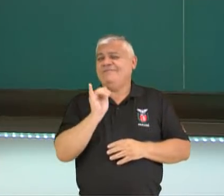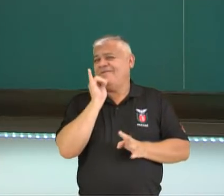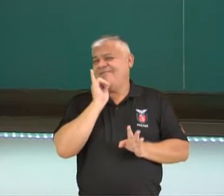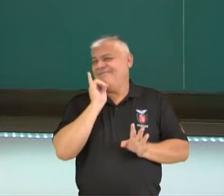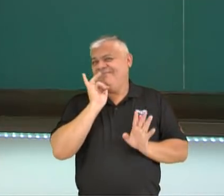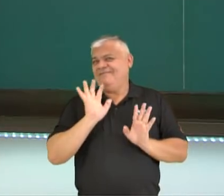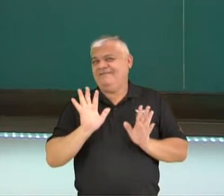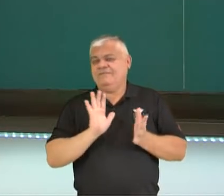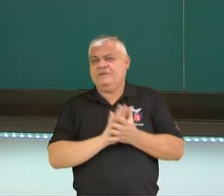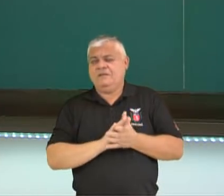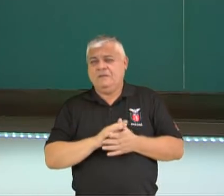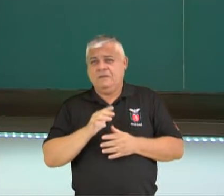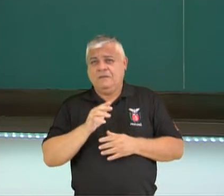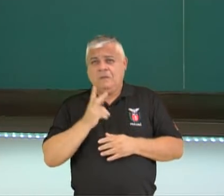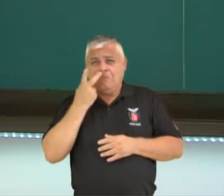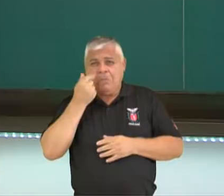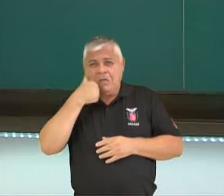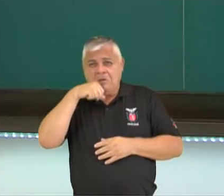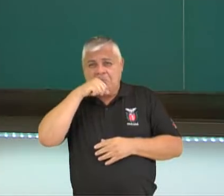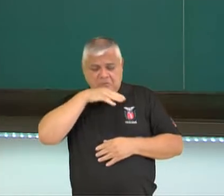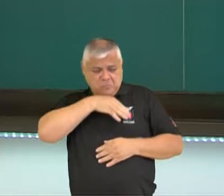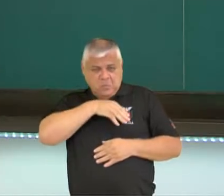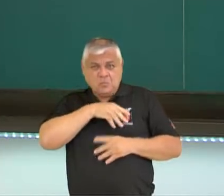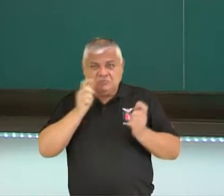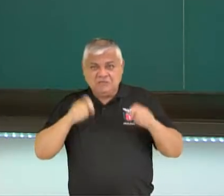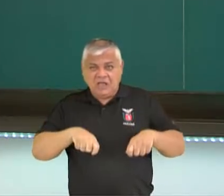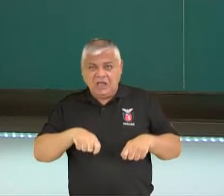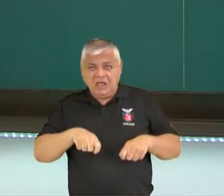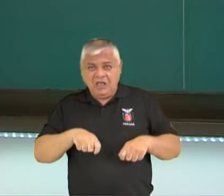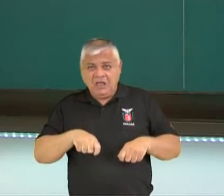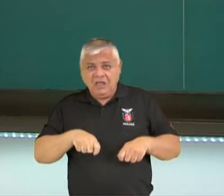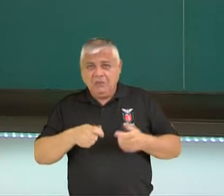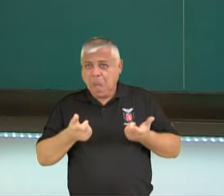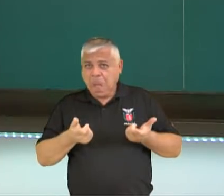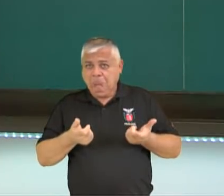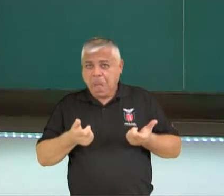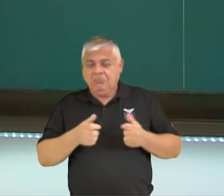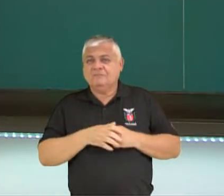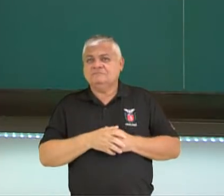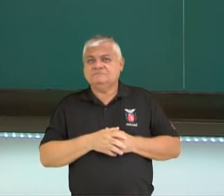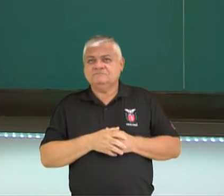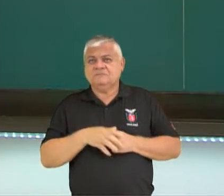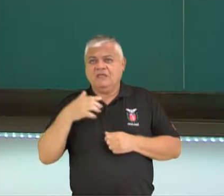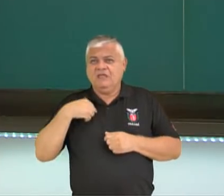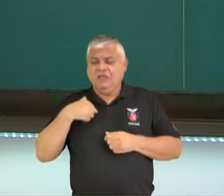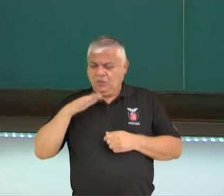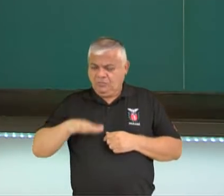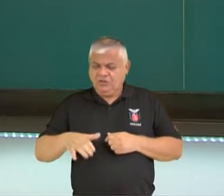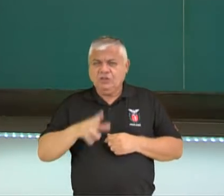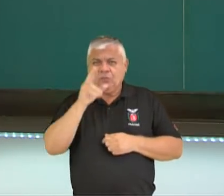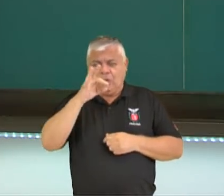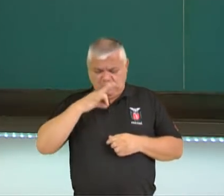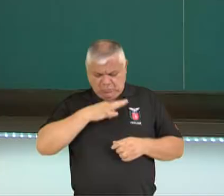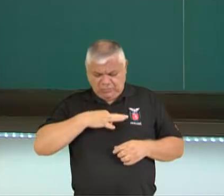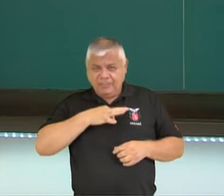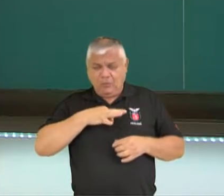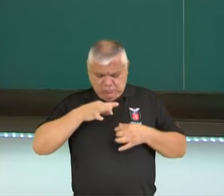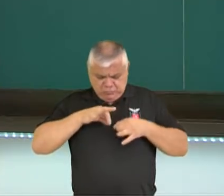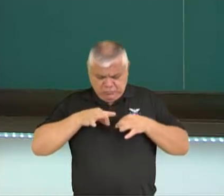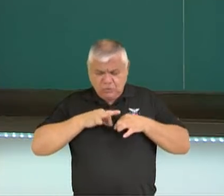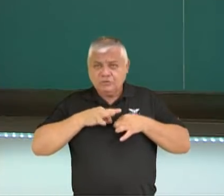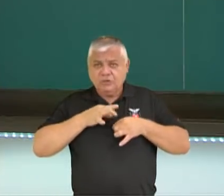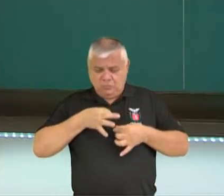papai não cabe no bolso e mamãe no coração também não cabe é como um botão imagina se você é pequenininho como um botão né